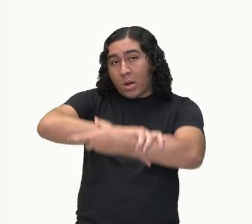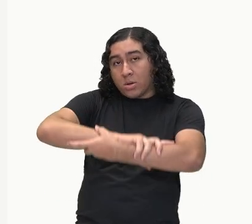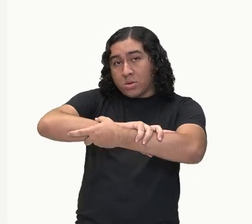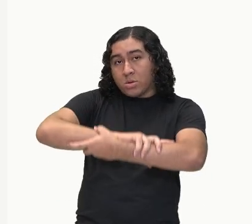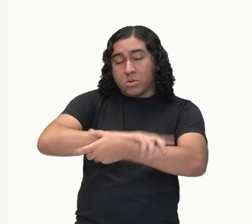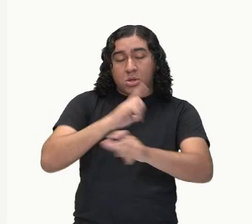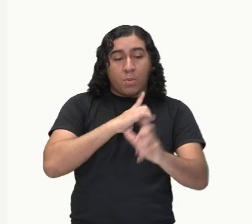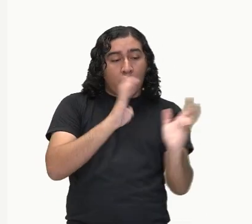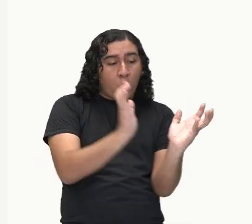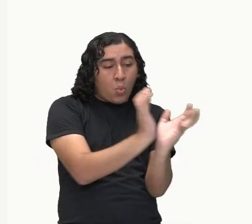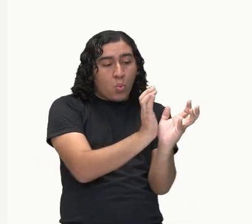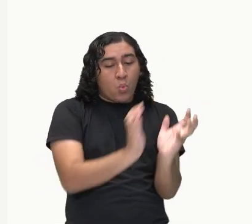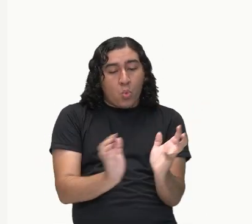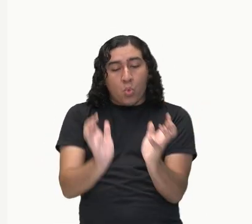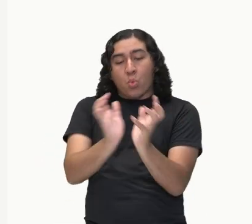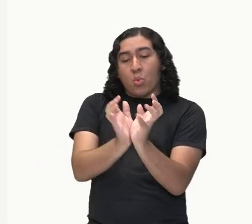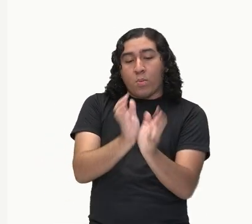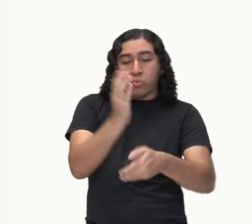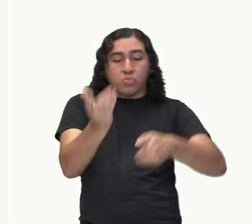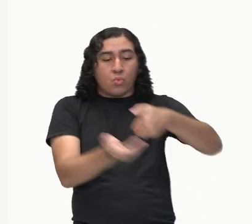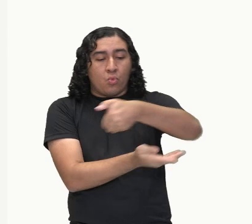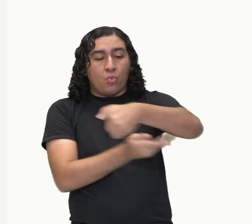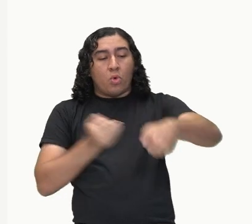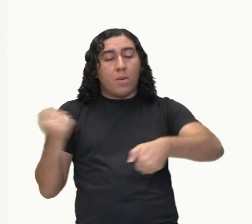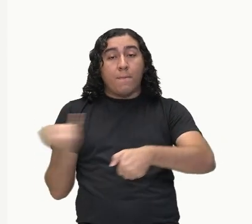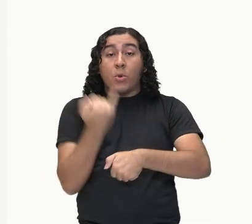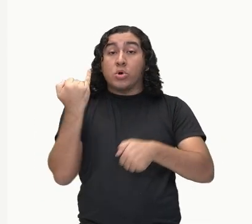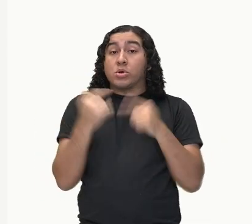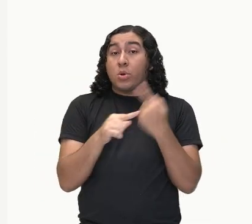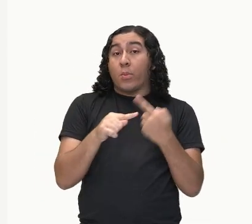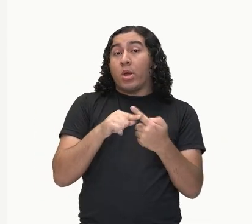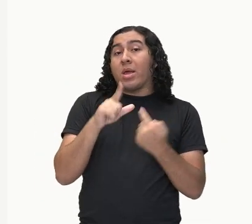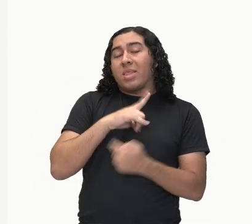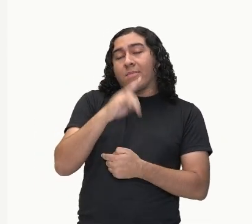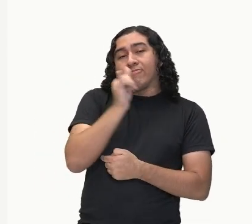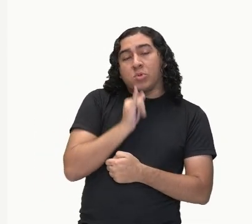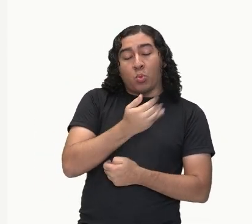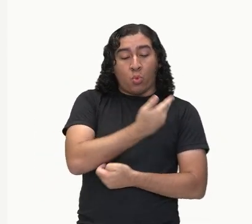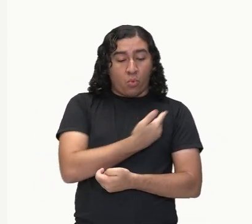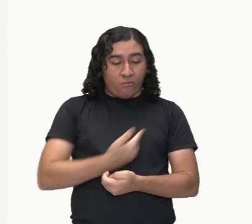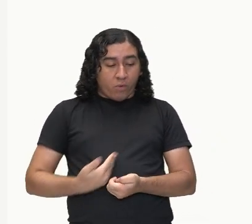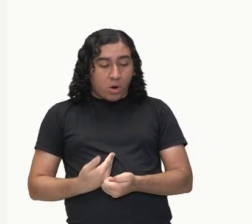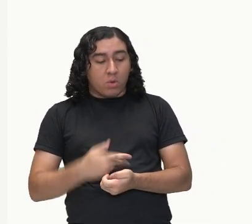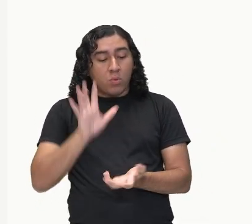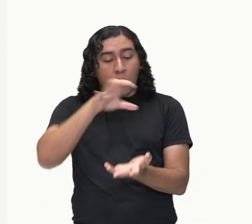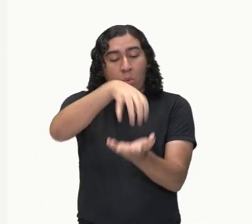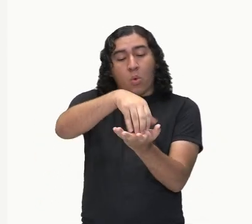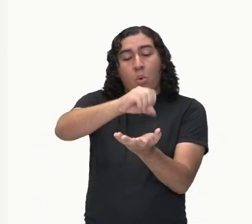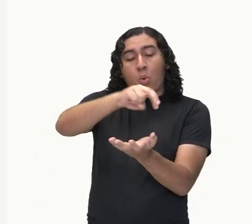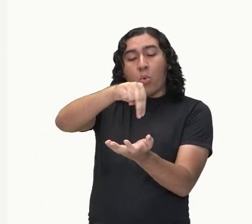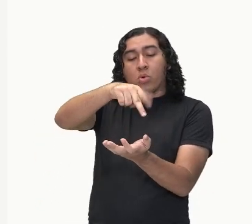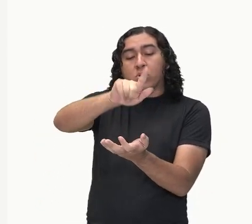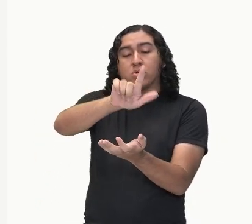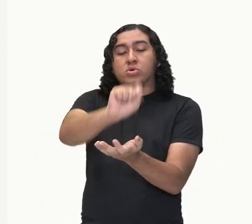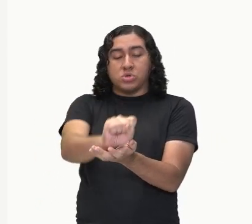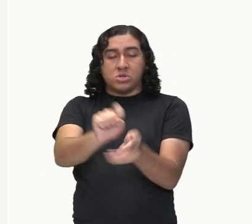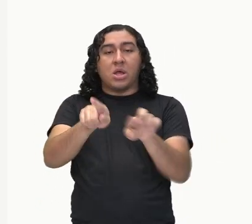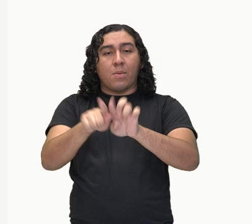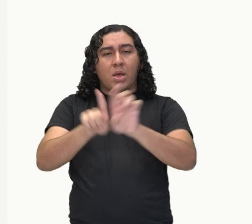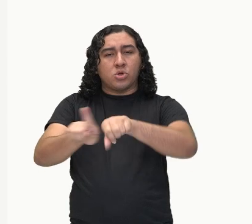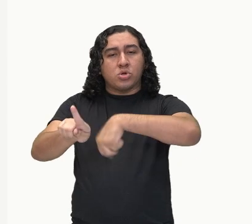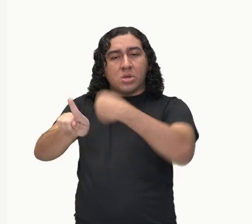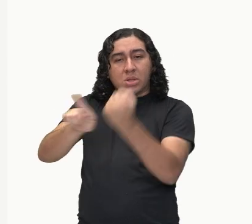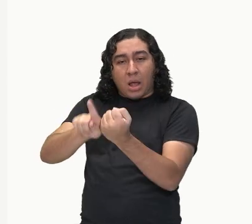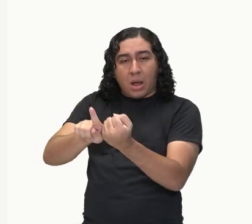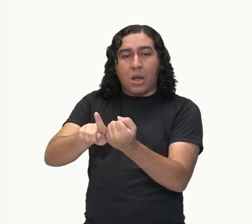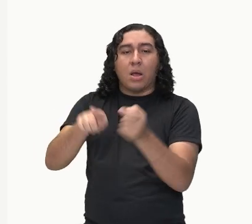também. Às vezes, governo com empresas, ONGs e a sociedade civil, elas precisam se unir